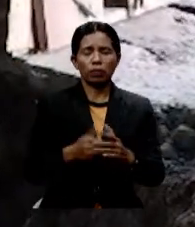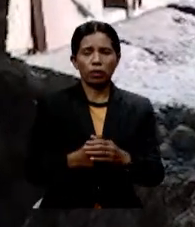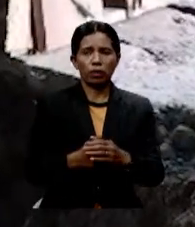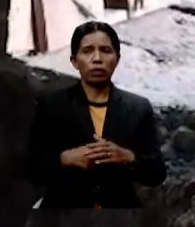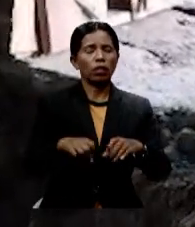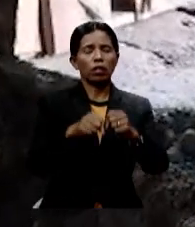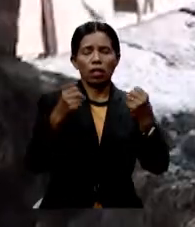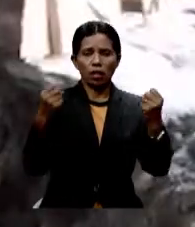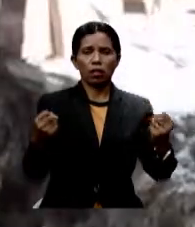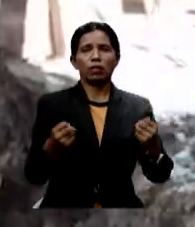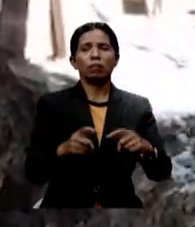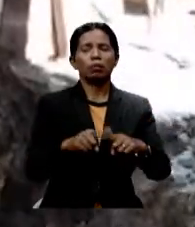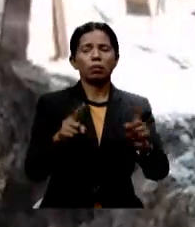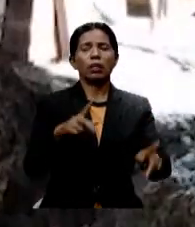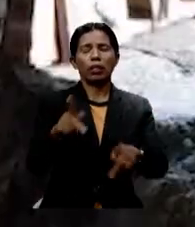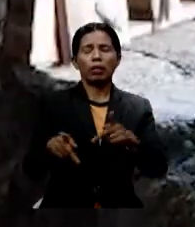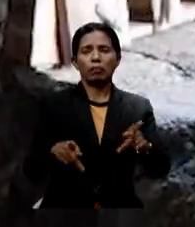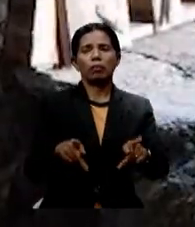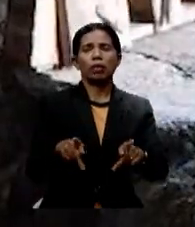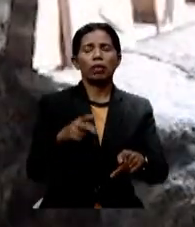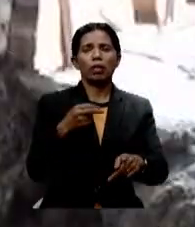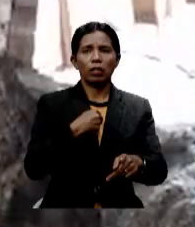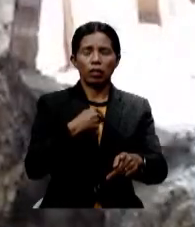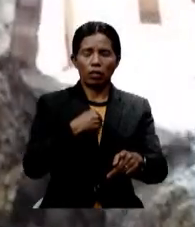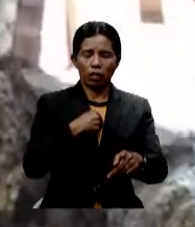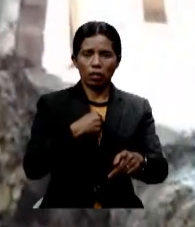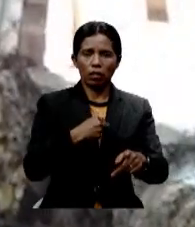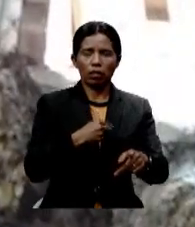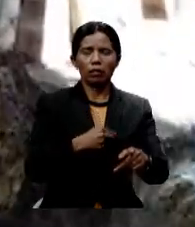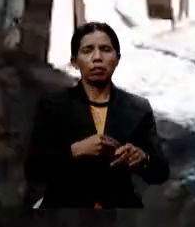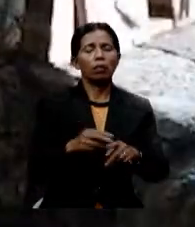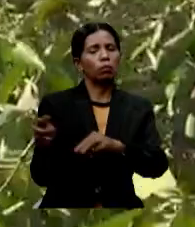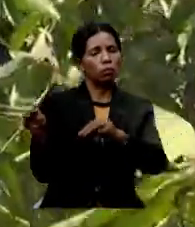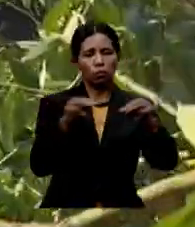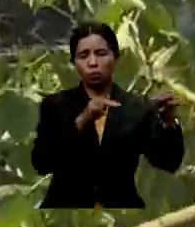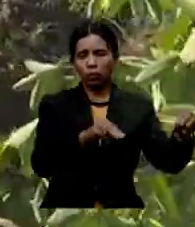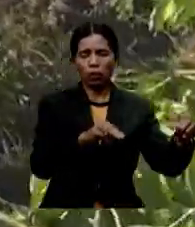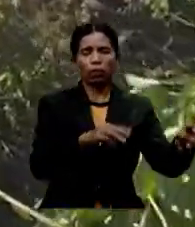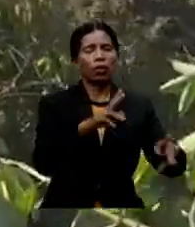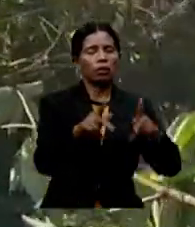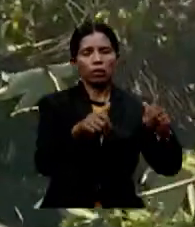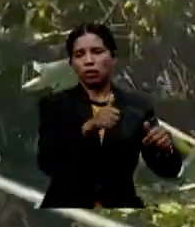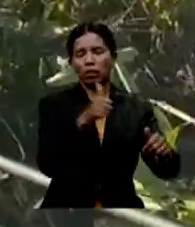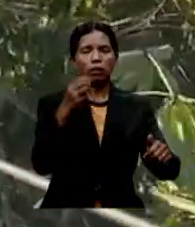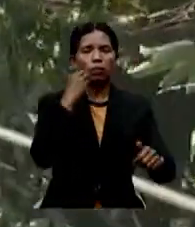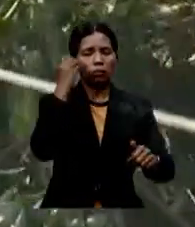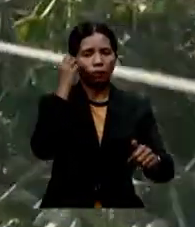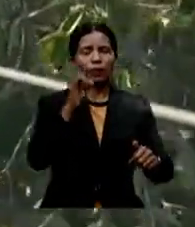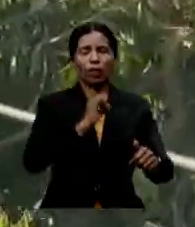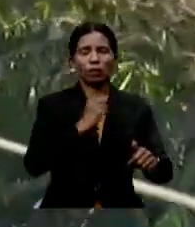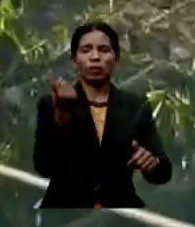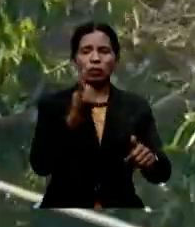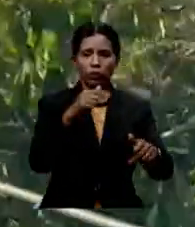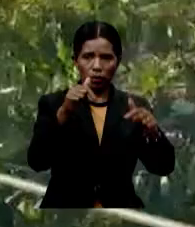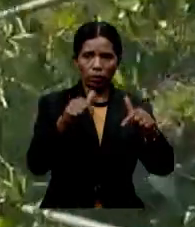feira tamatolar neve na in CS Angela ya be maluk seluk ni uma una neve hau mas ena fatin ya